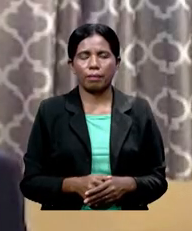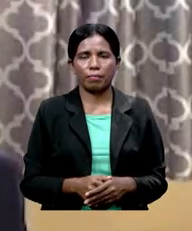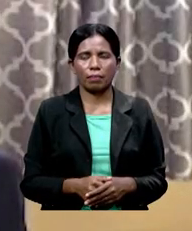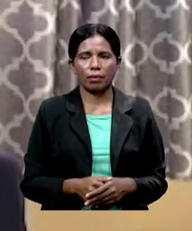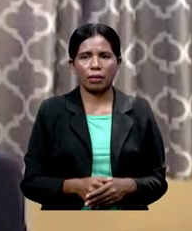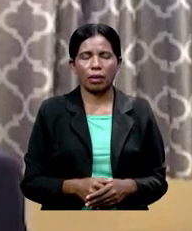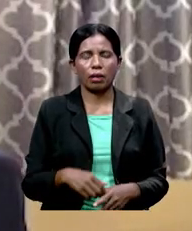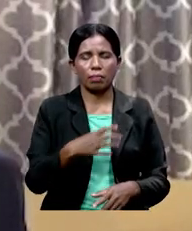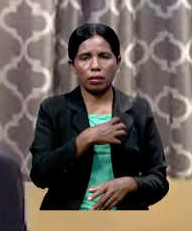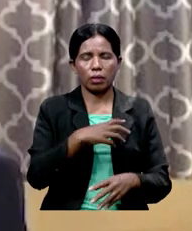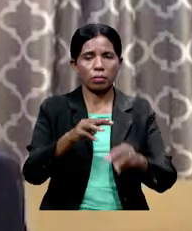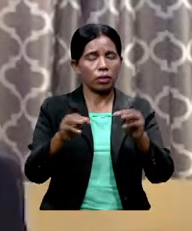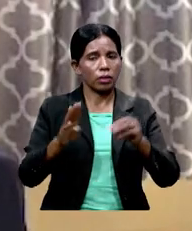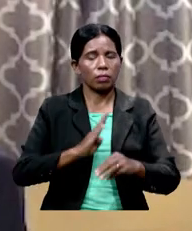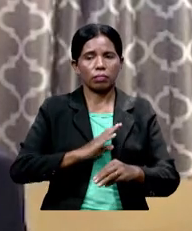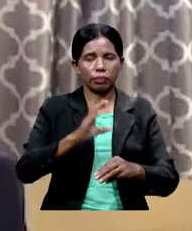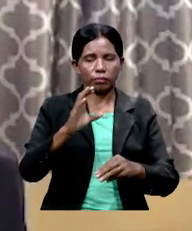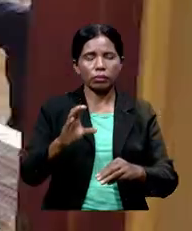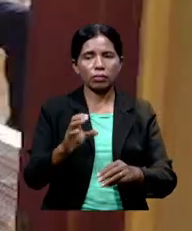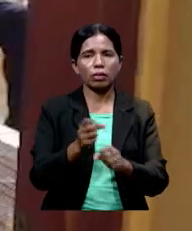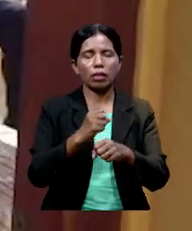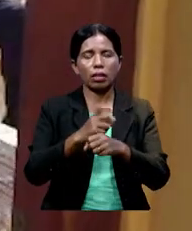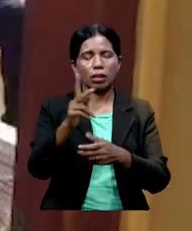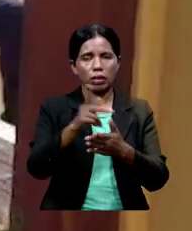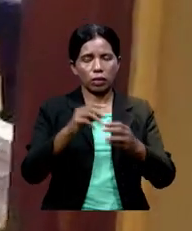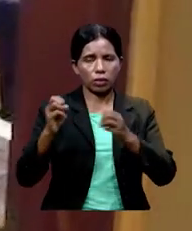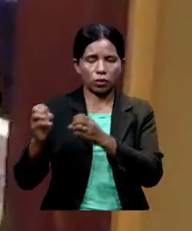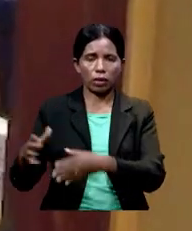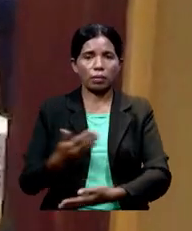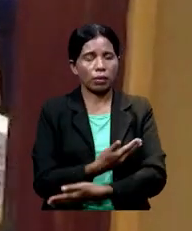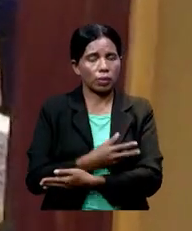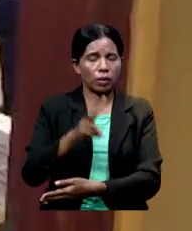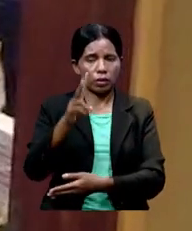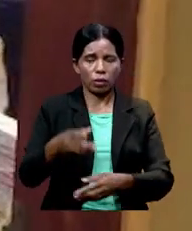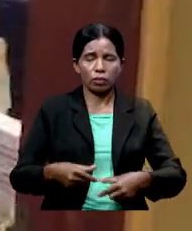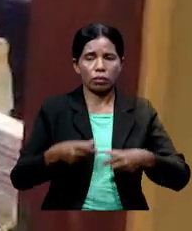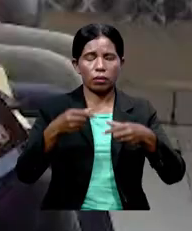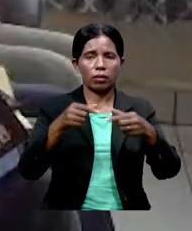Antes de perder o município Bacau, resiste a caso sua bebê Rua não entrega ona